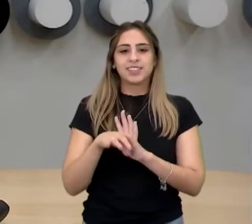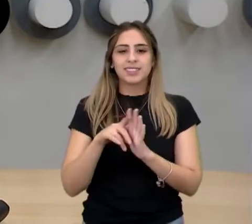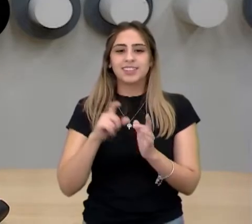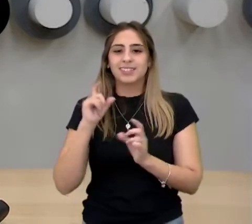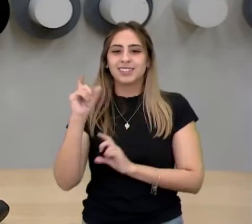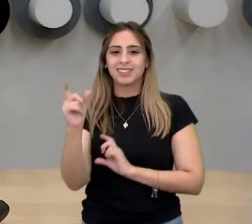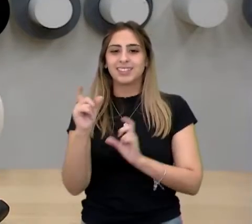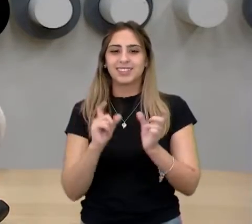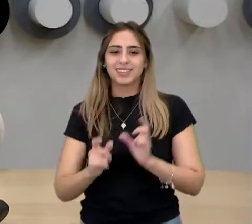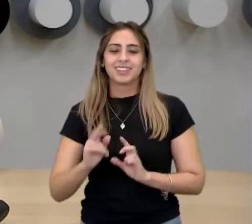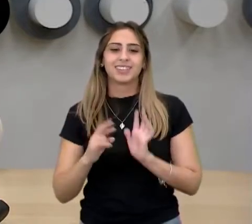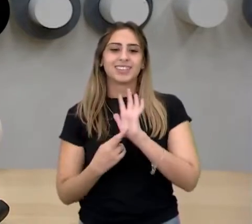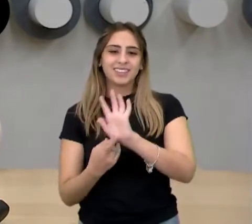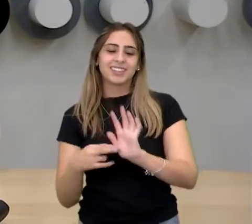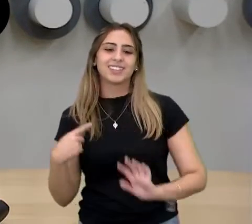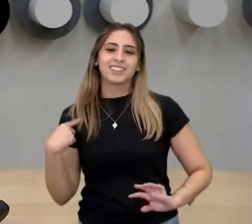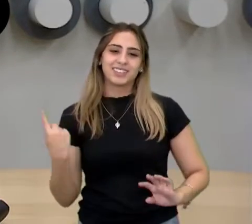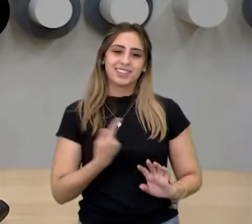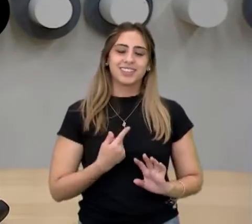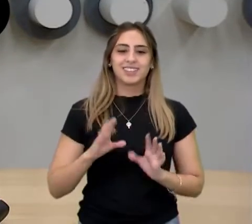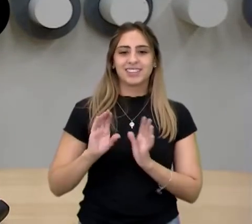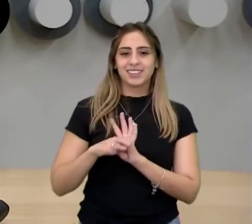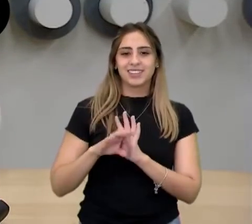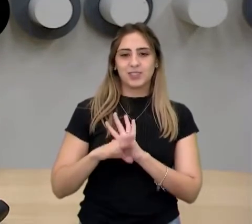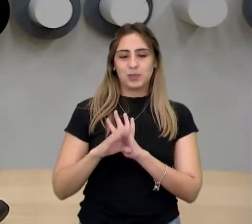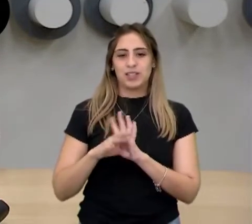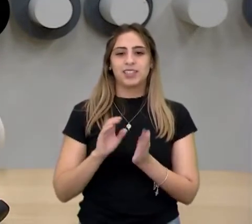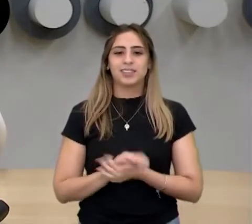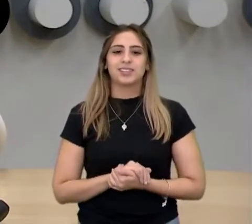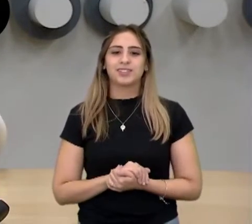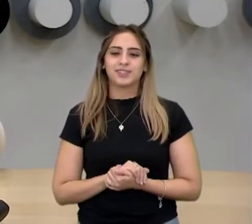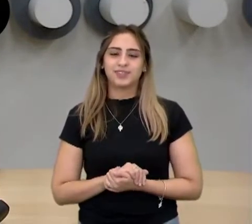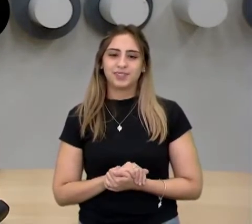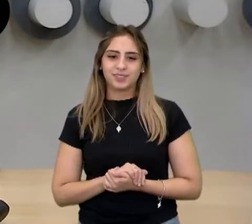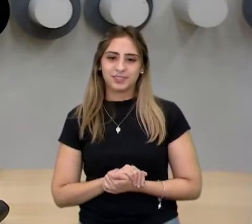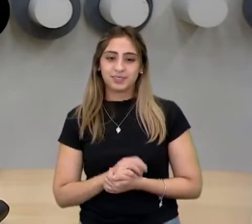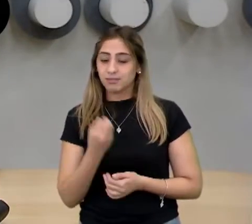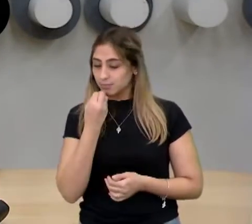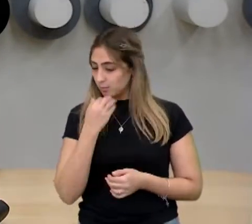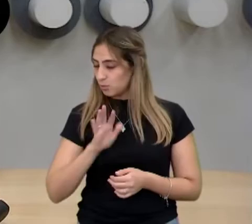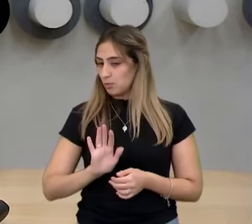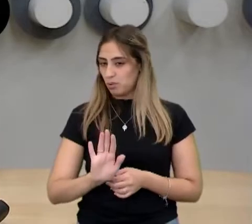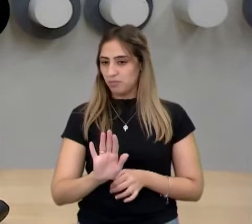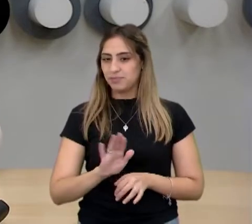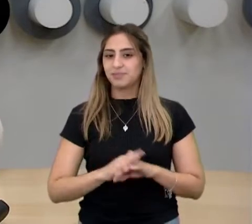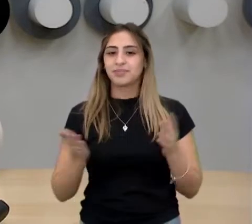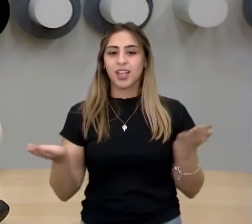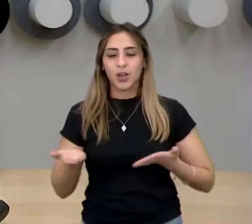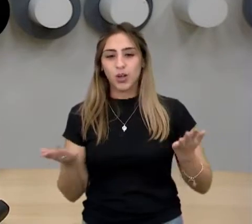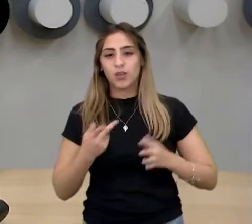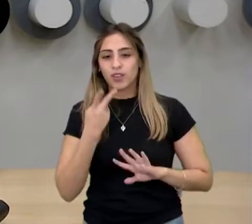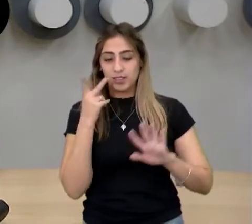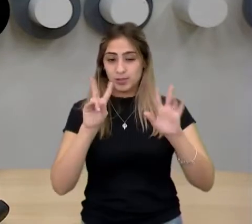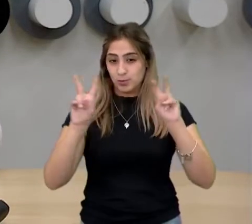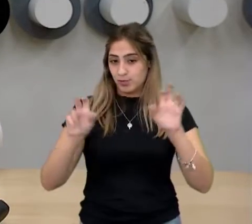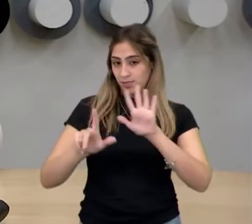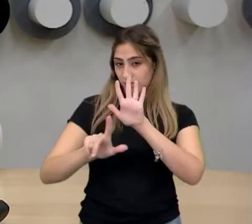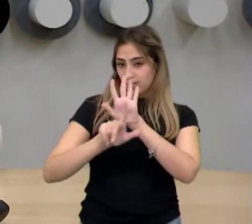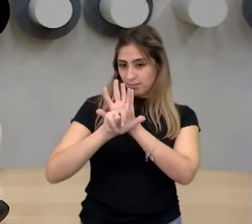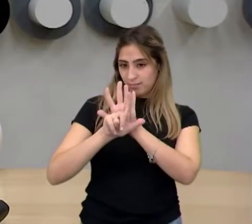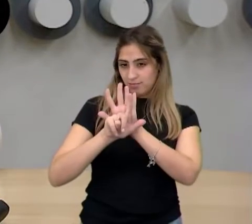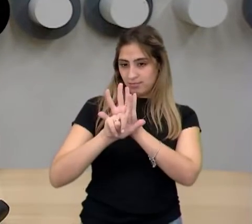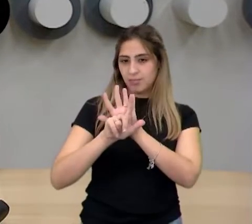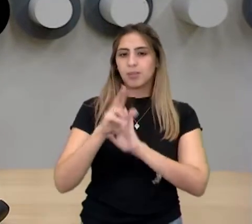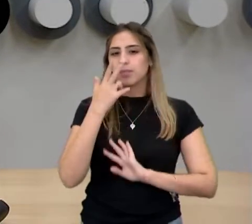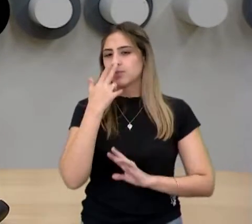palavras referentes ao nosso componente. Bom, falar sobre leis pode